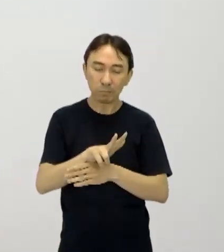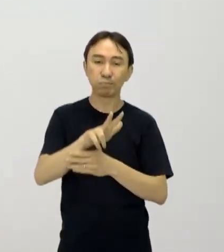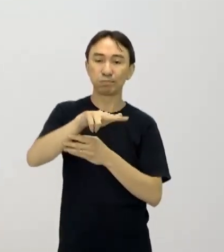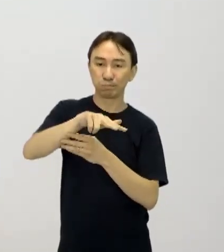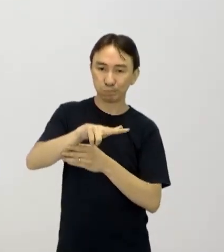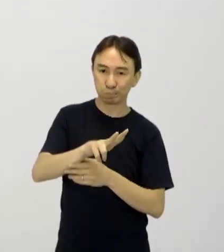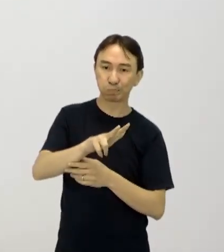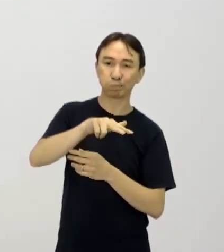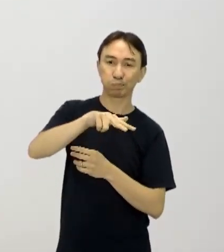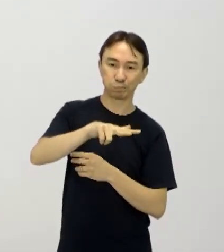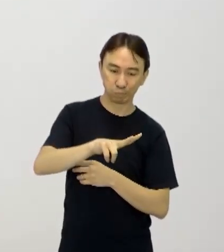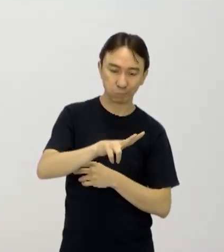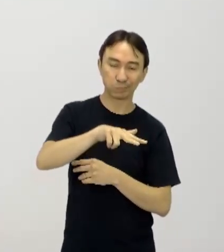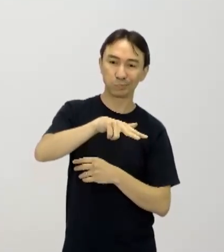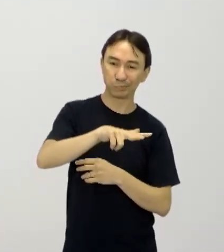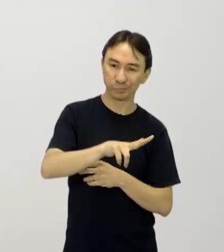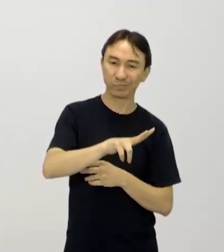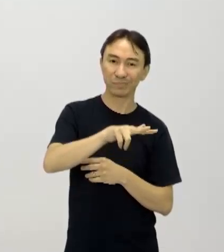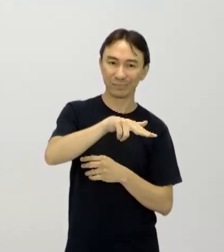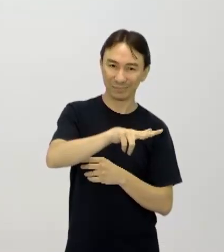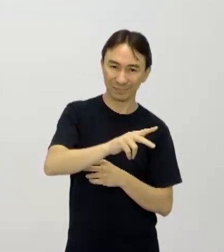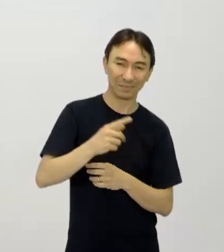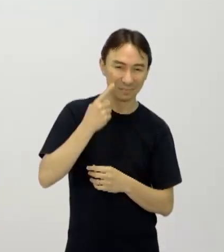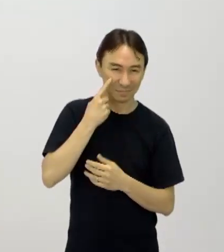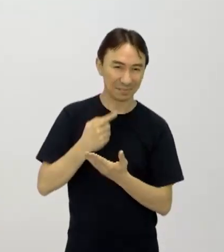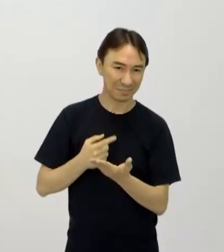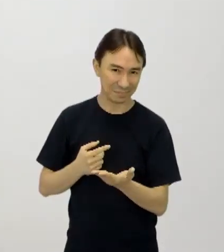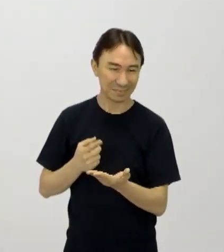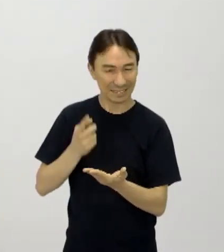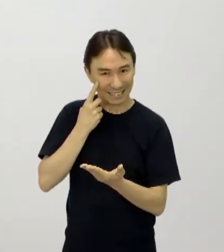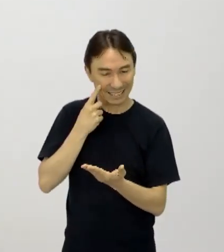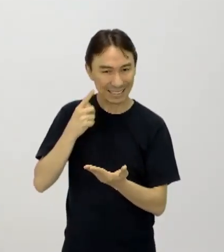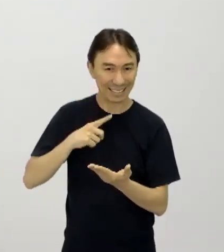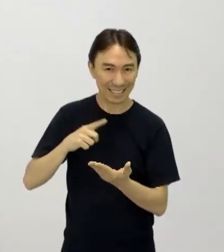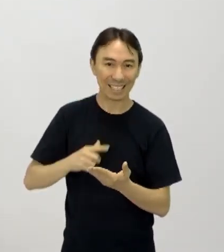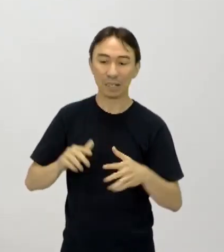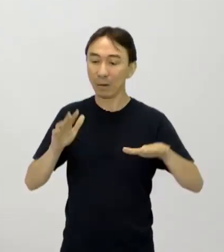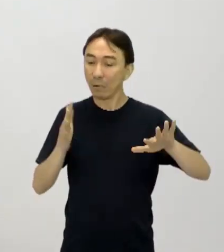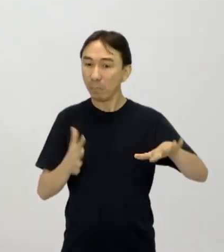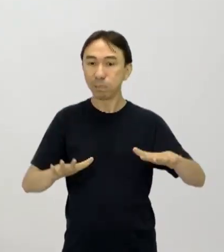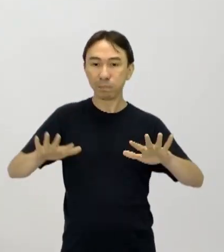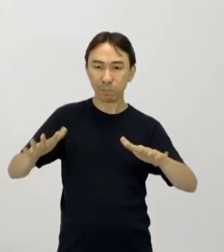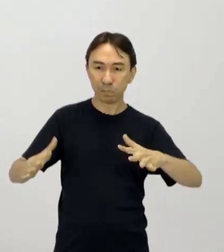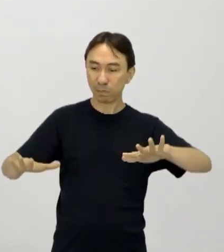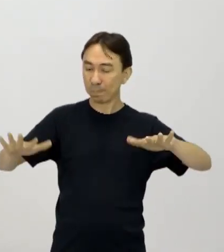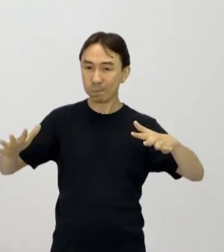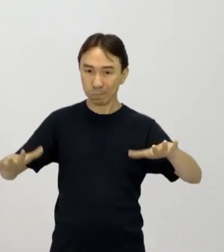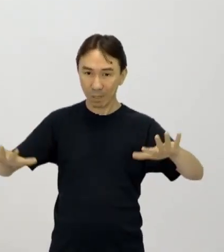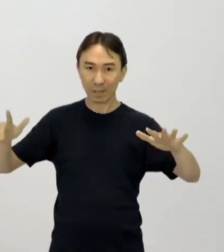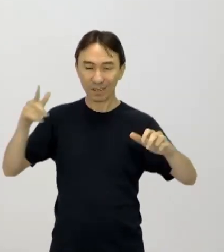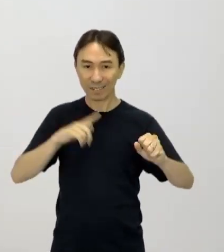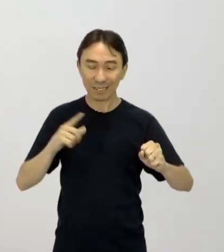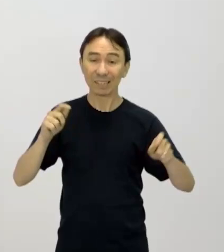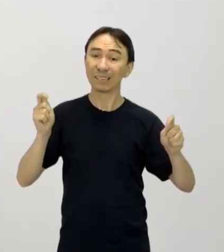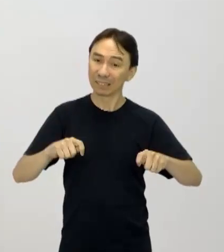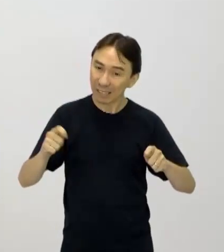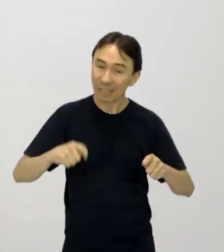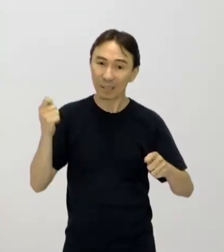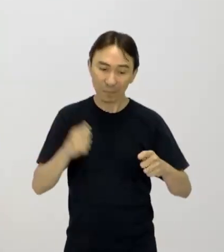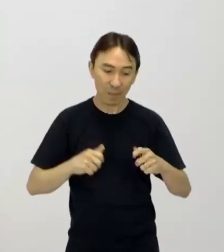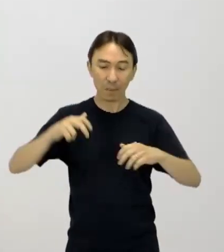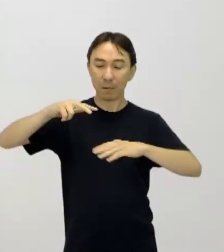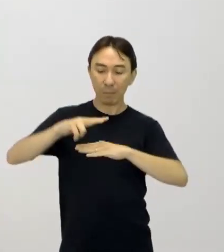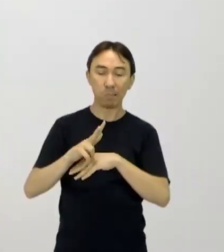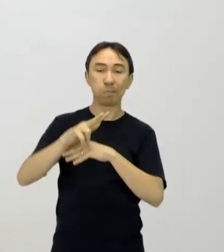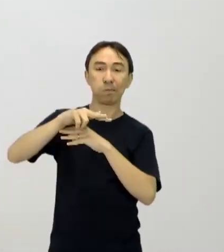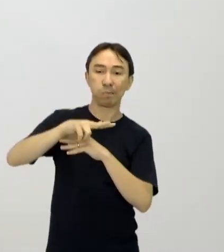você vai para a praia, e aí você vai nadar lá na água do mar e tal, é mais fácil você boiar, um pouco mais fácil você boiar ali do